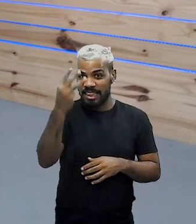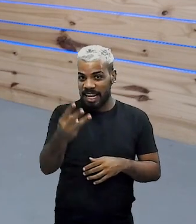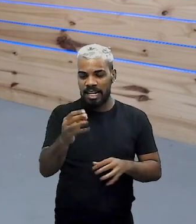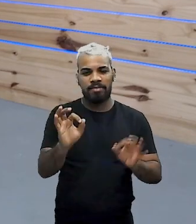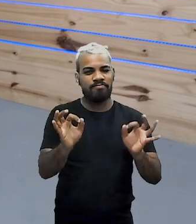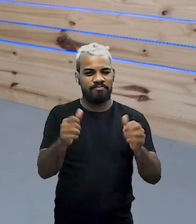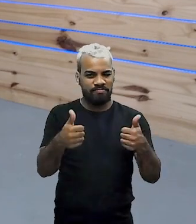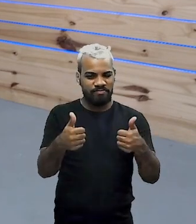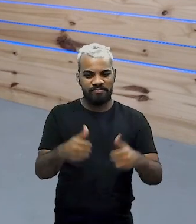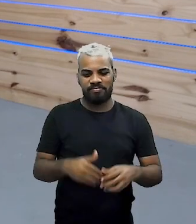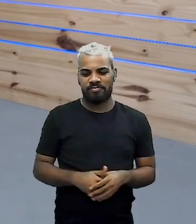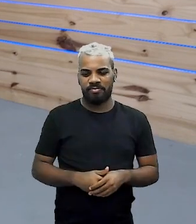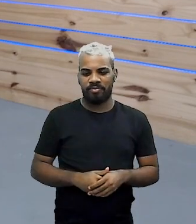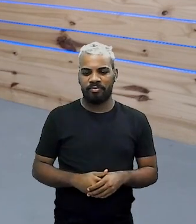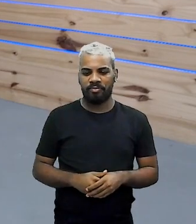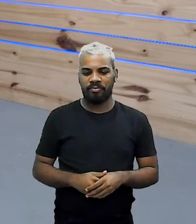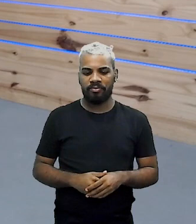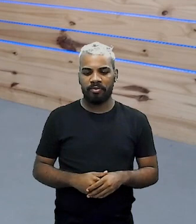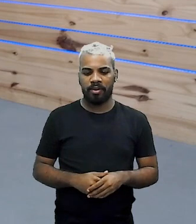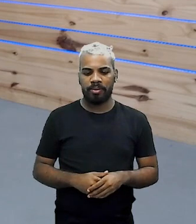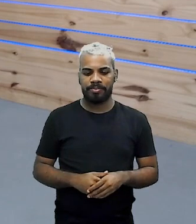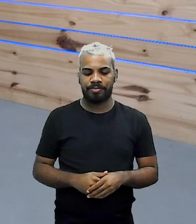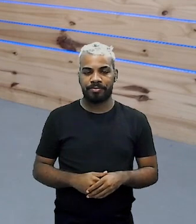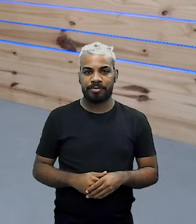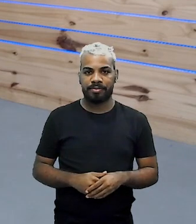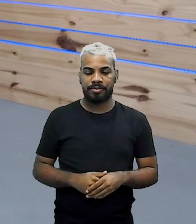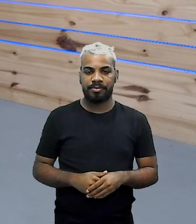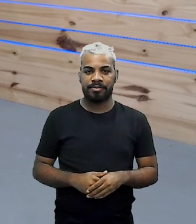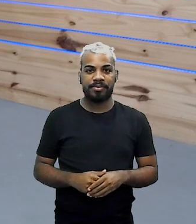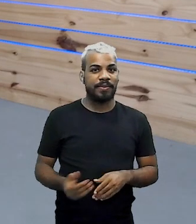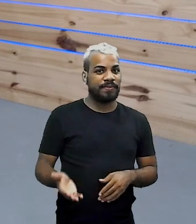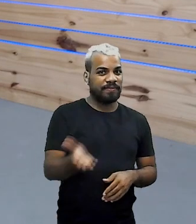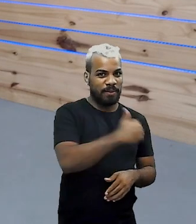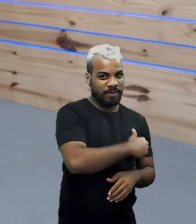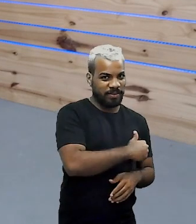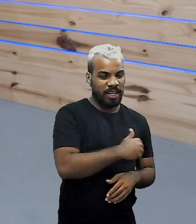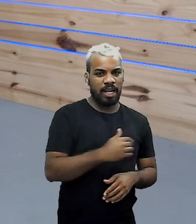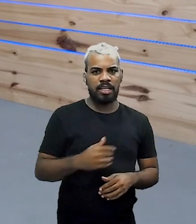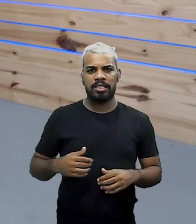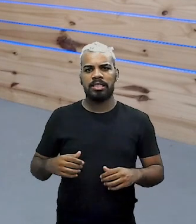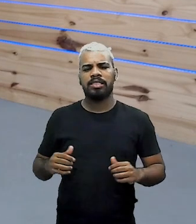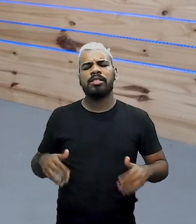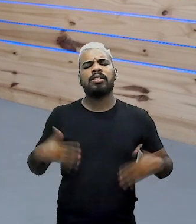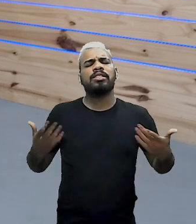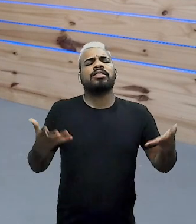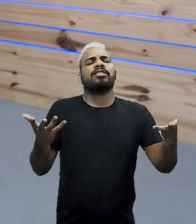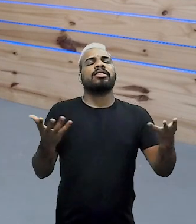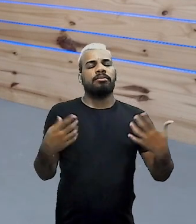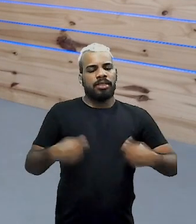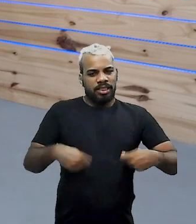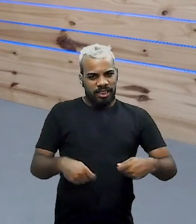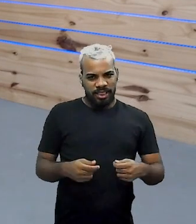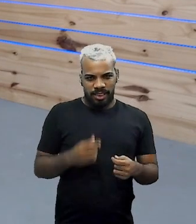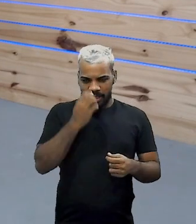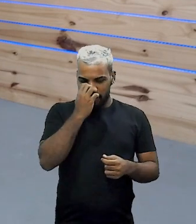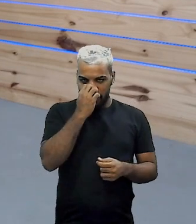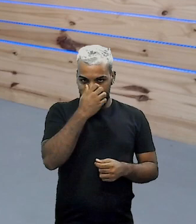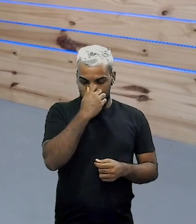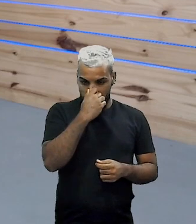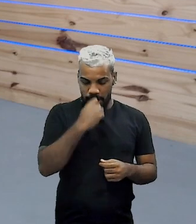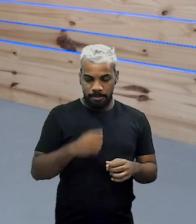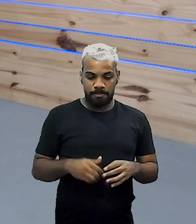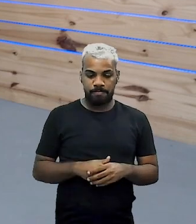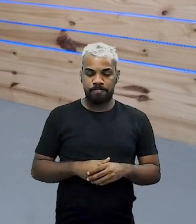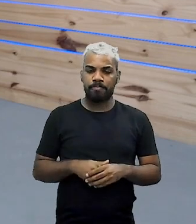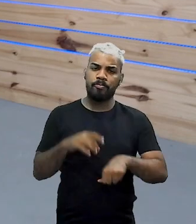3. Então, vamos lá, não perca o ânimo, siga firme e forte. Como